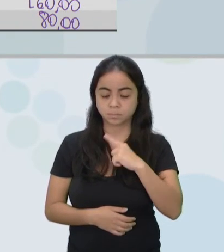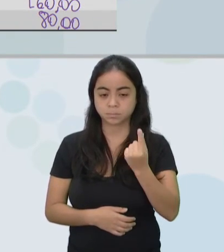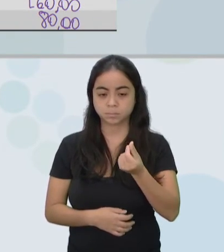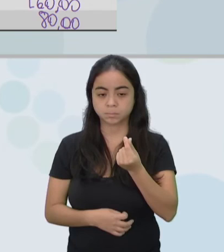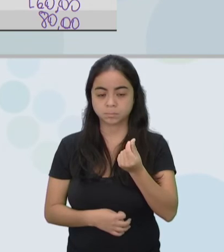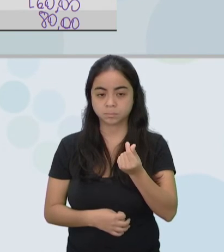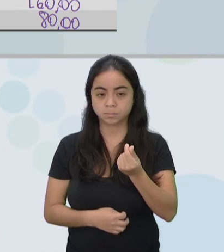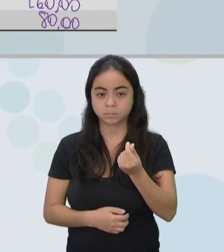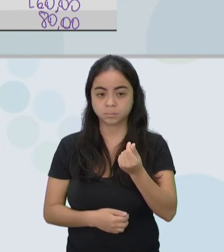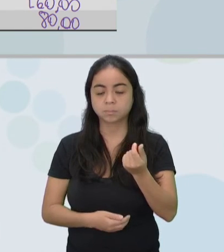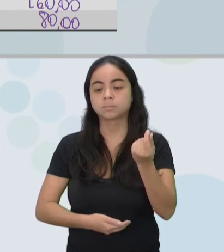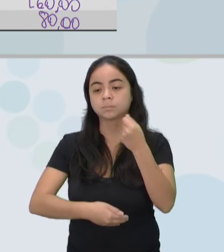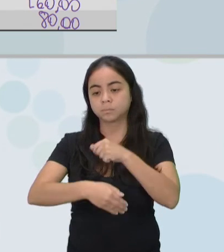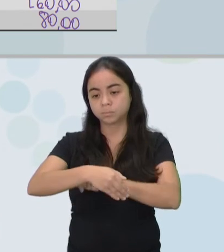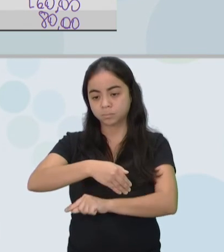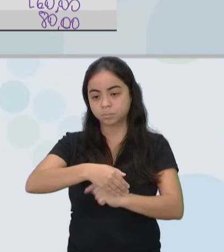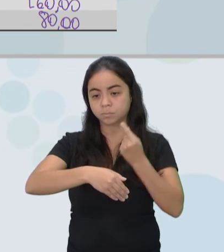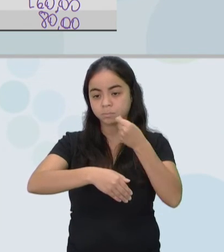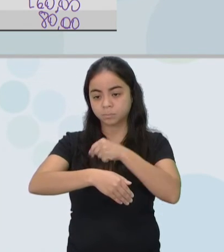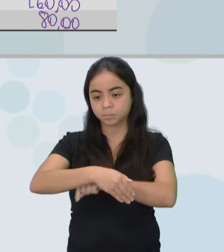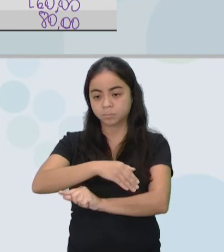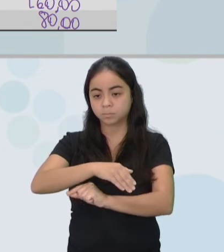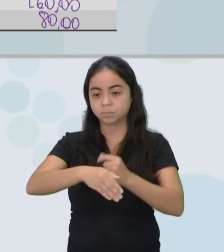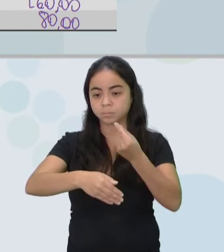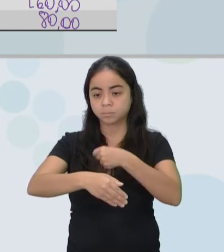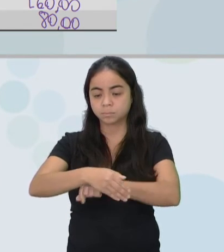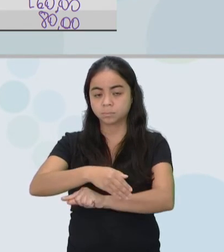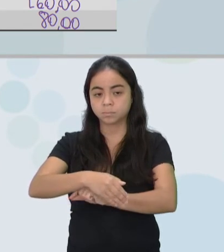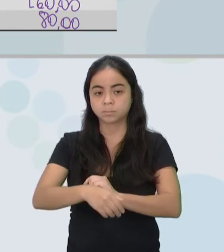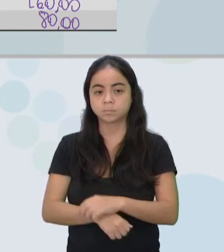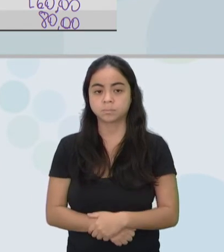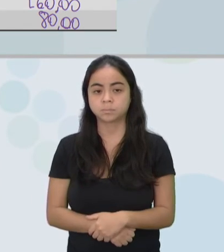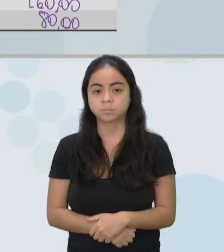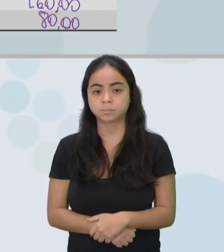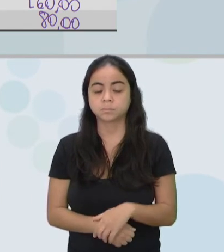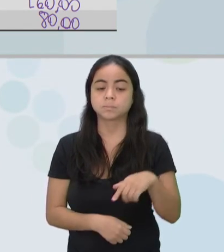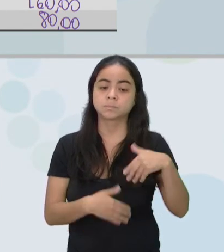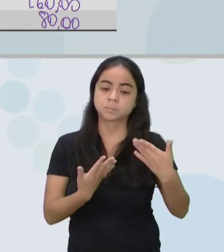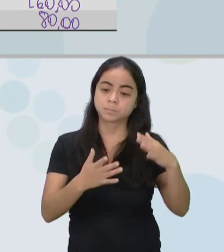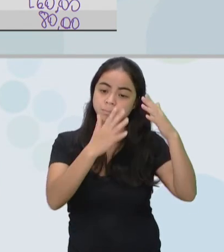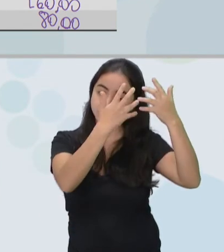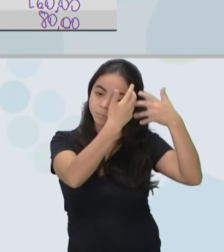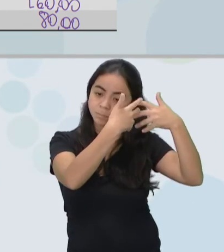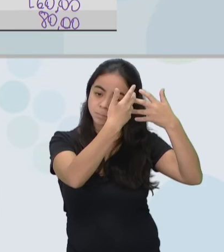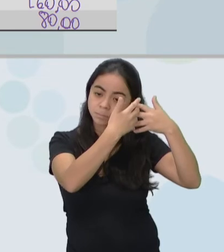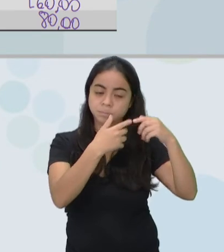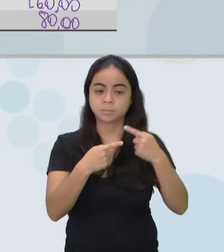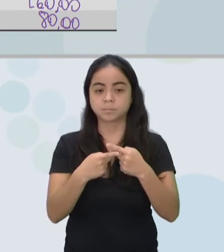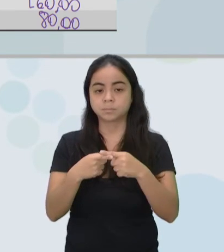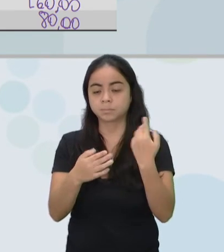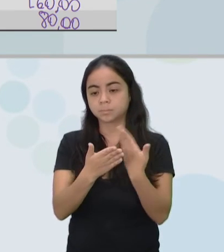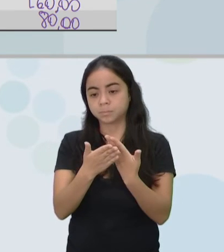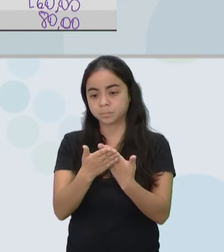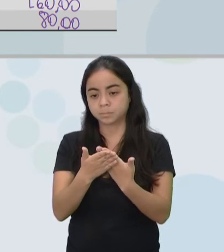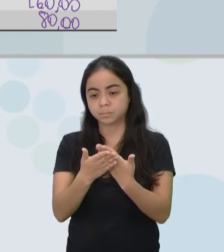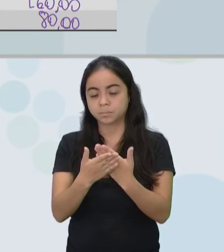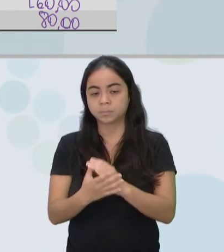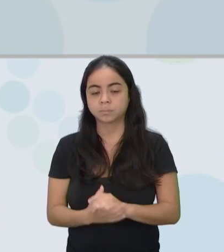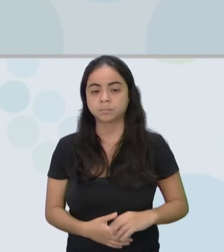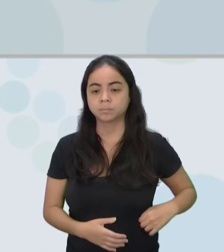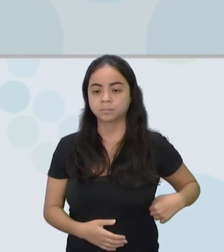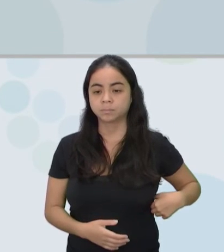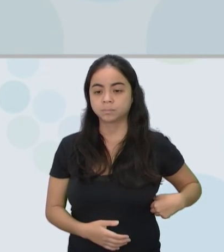gente vai guardar esse dinheirinho. Vamos para as reflexões, que é a aula aí, né? Vamos para a reflexão.